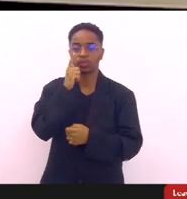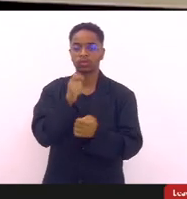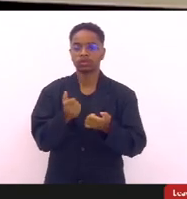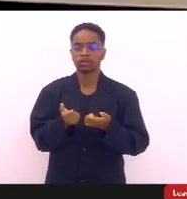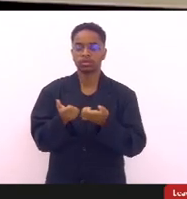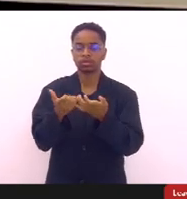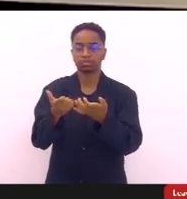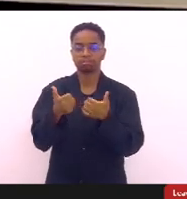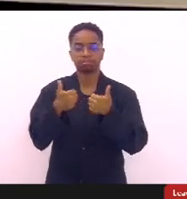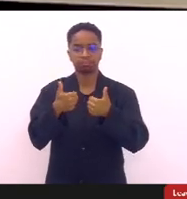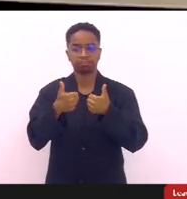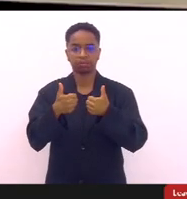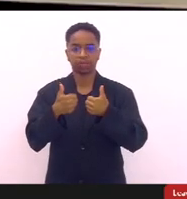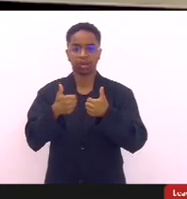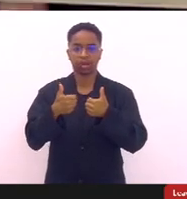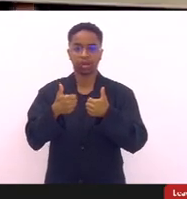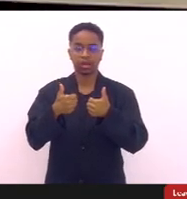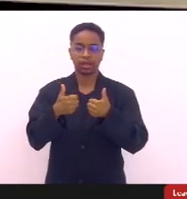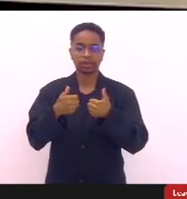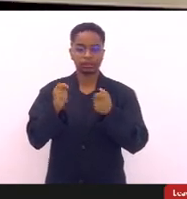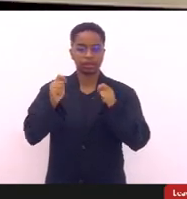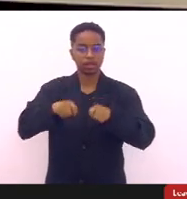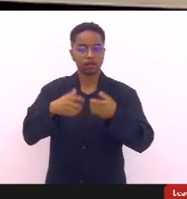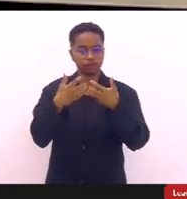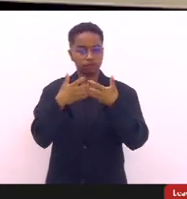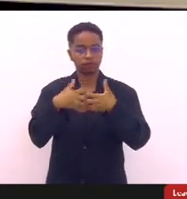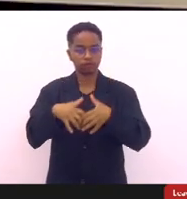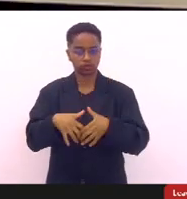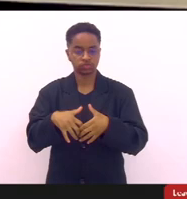né, para o funcionamento de